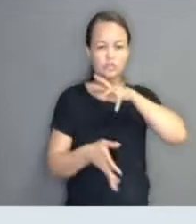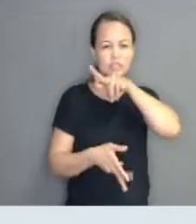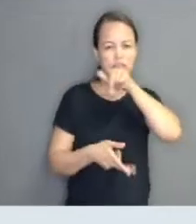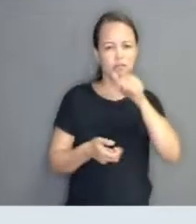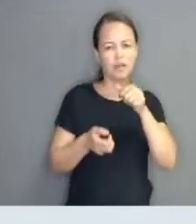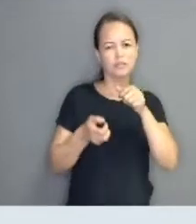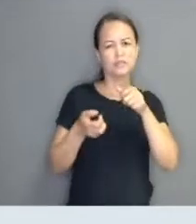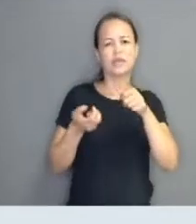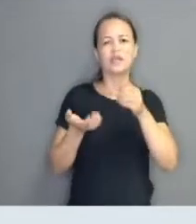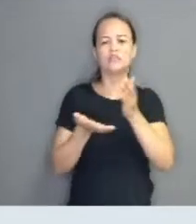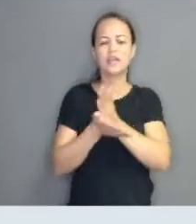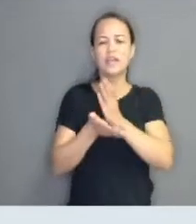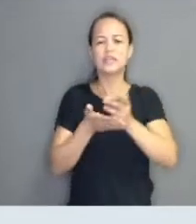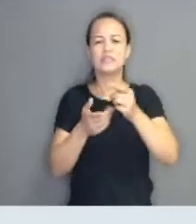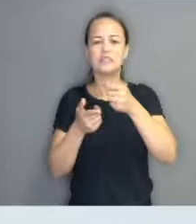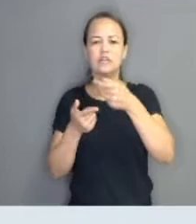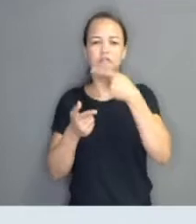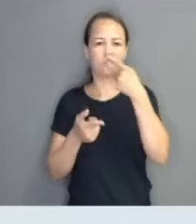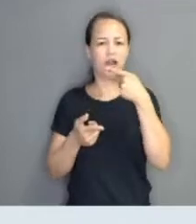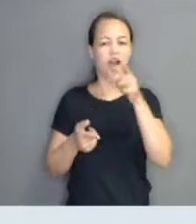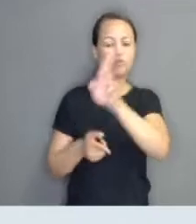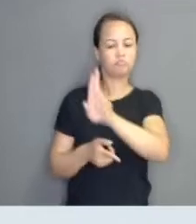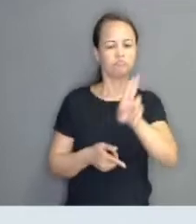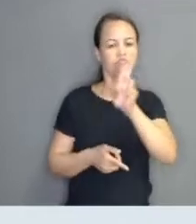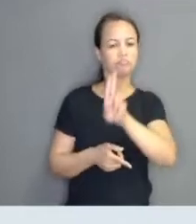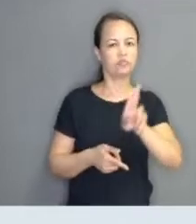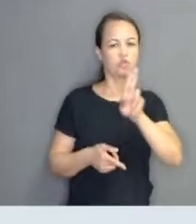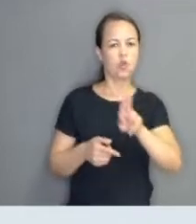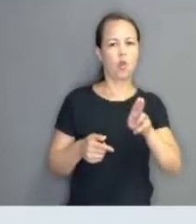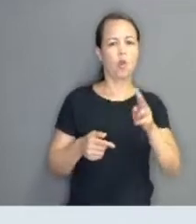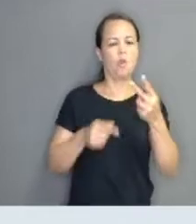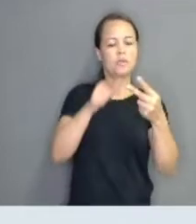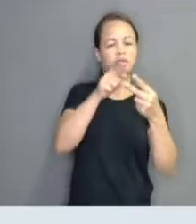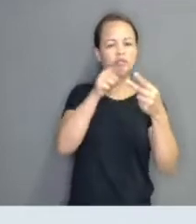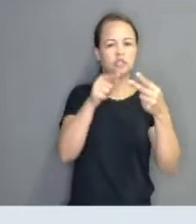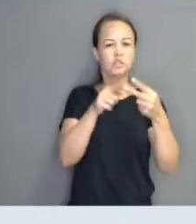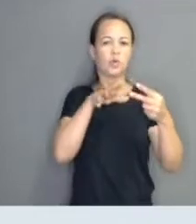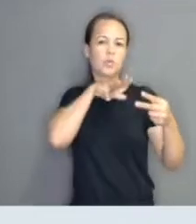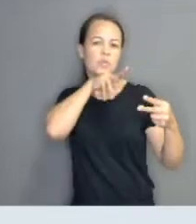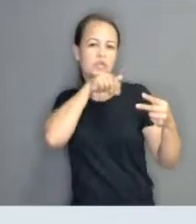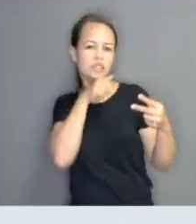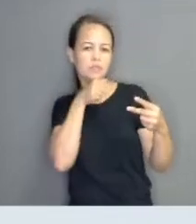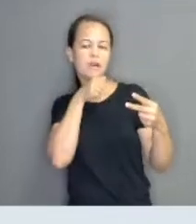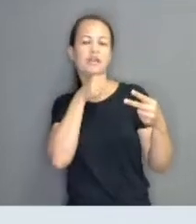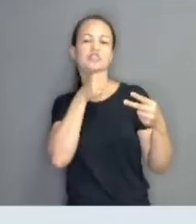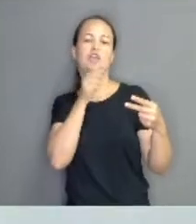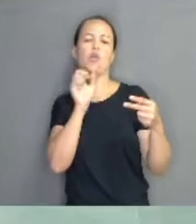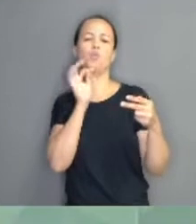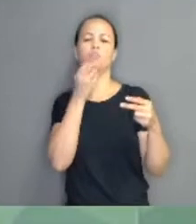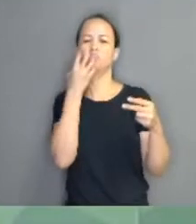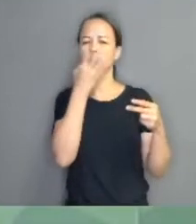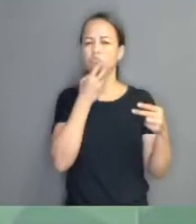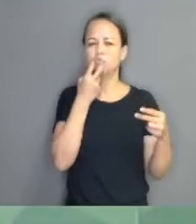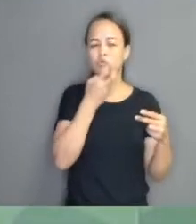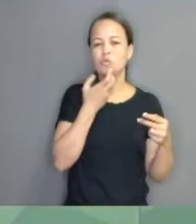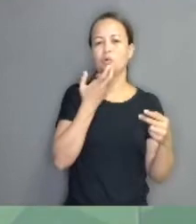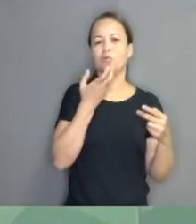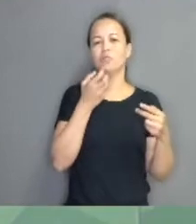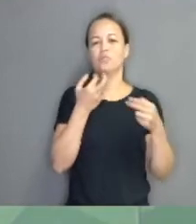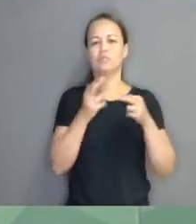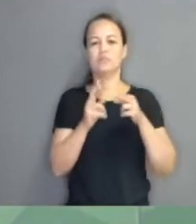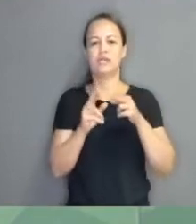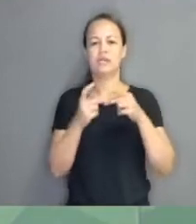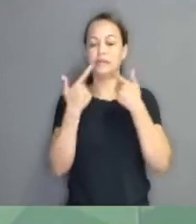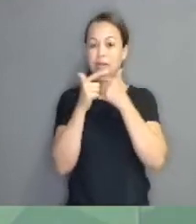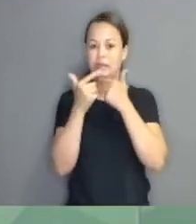vezes quando a gente fala o nome de dois animais e os seguidos tem um sonzinho engraçado como por exemplo